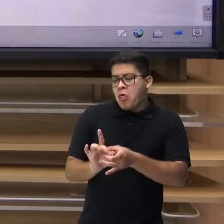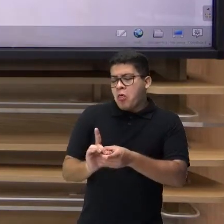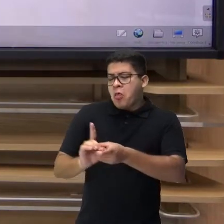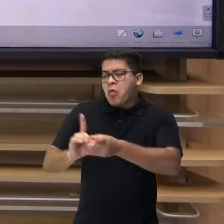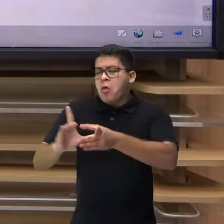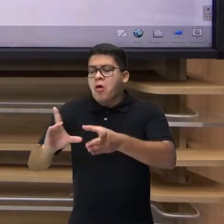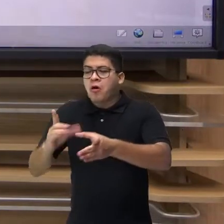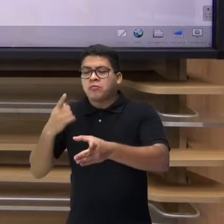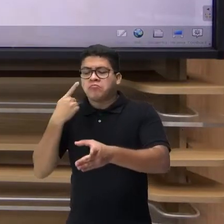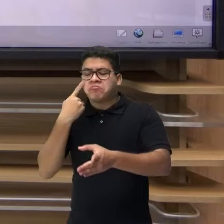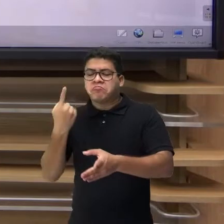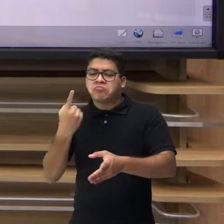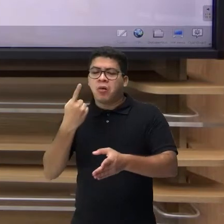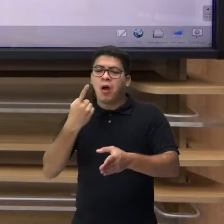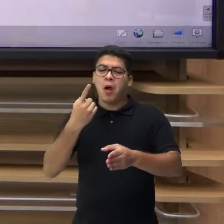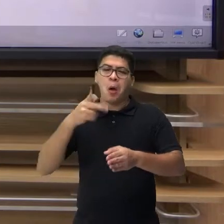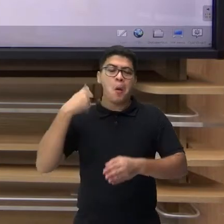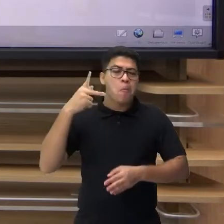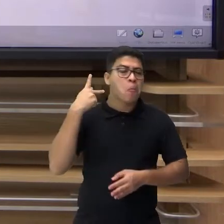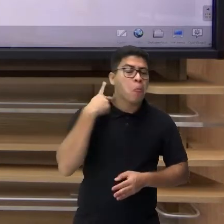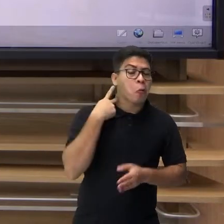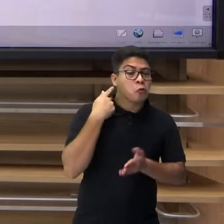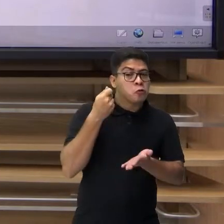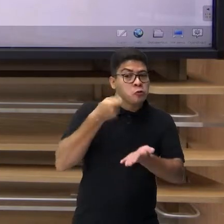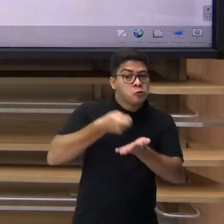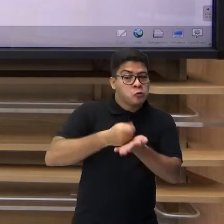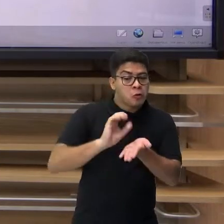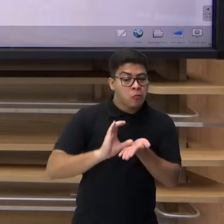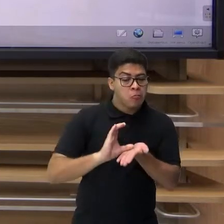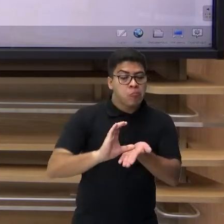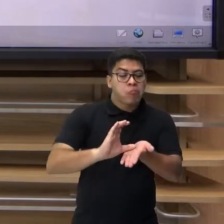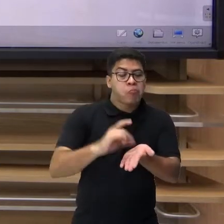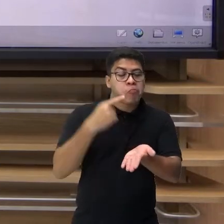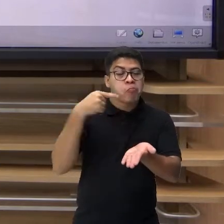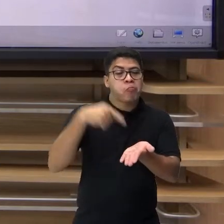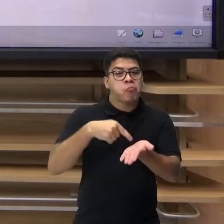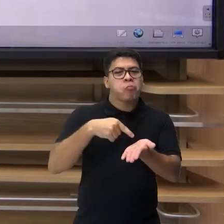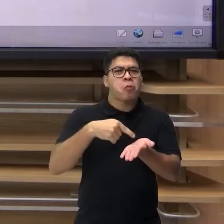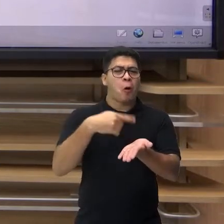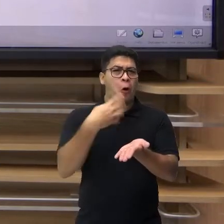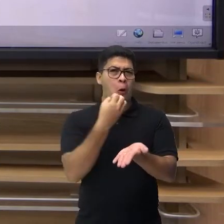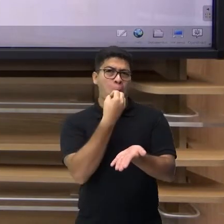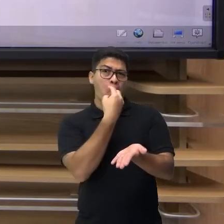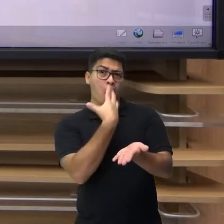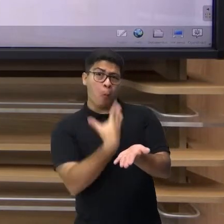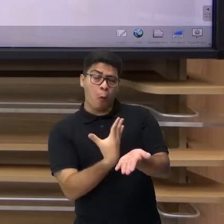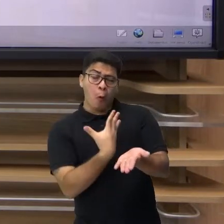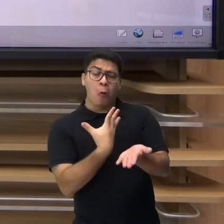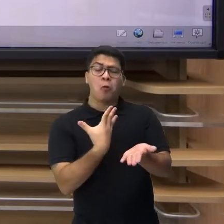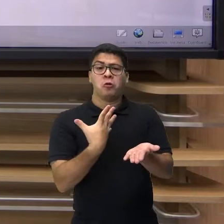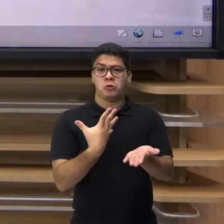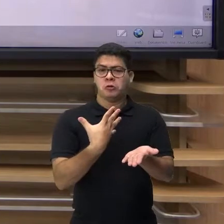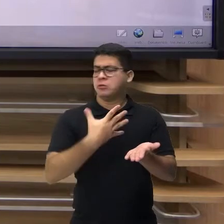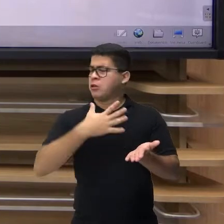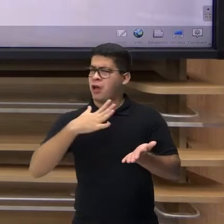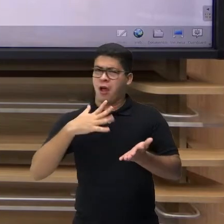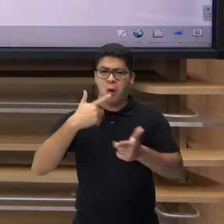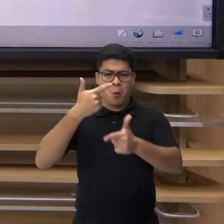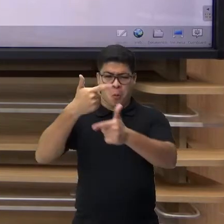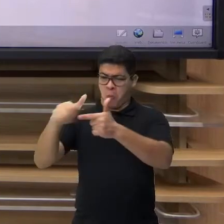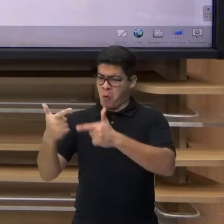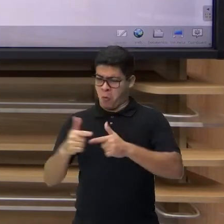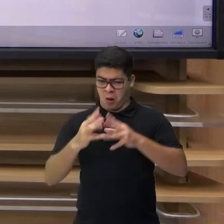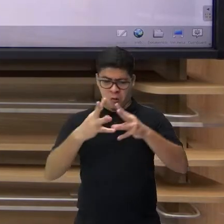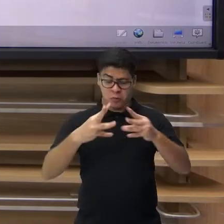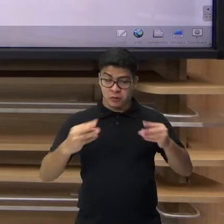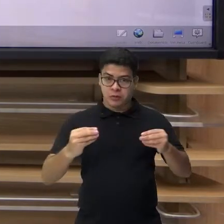essa política que está estabelecida aí no mundo, que se coloca como aquela que vai resolver todos os